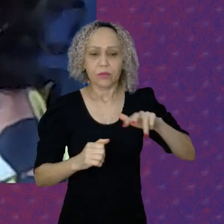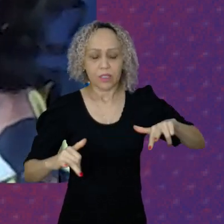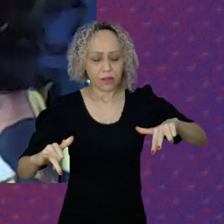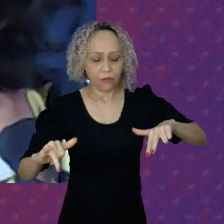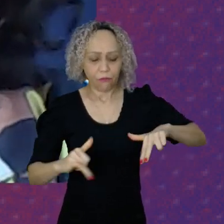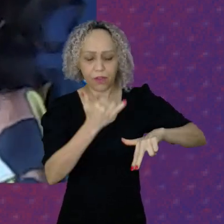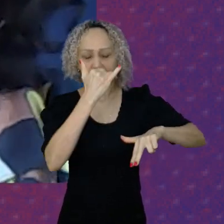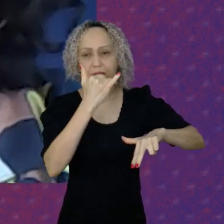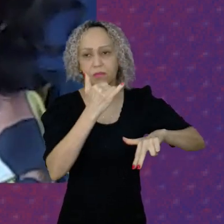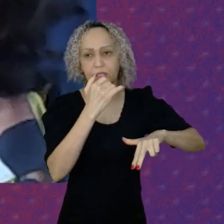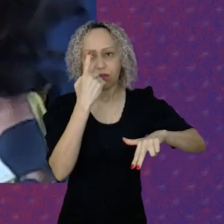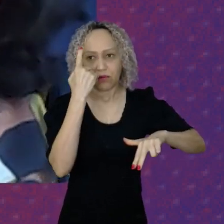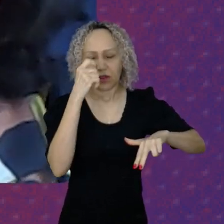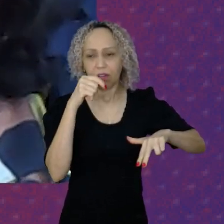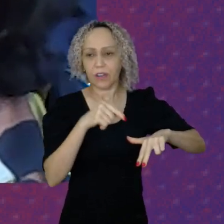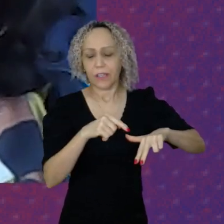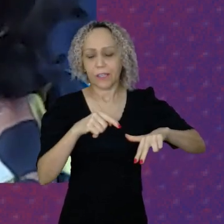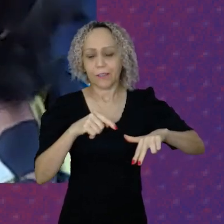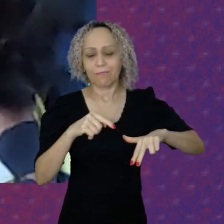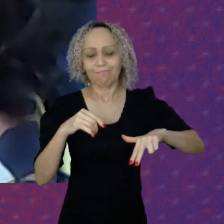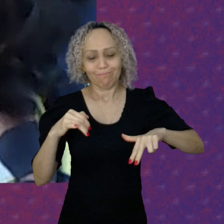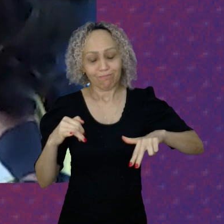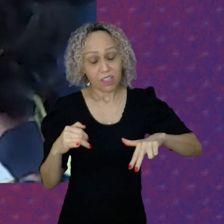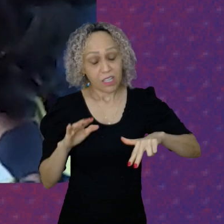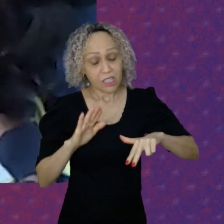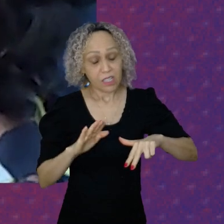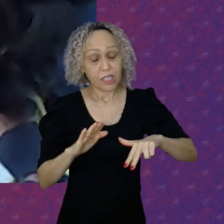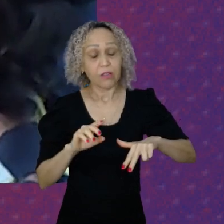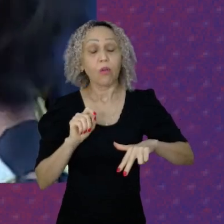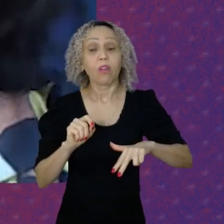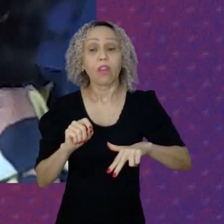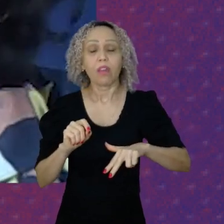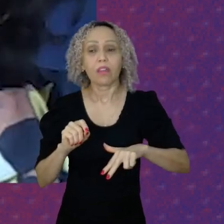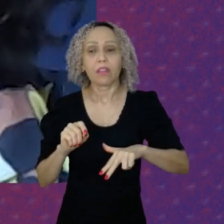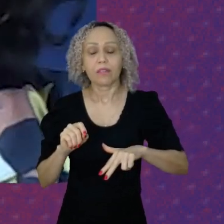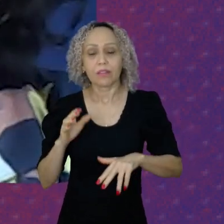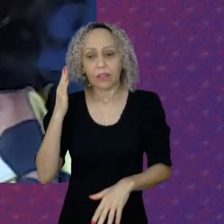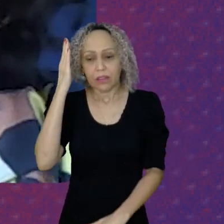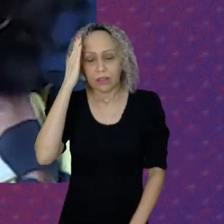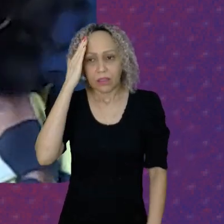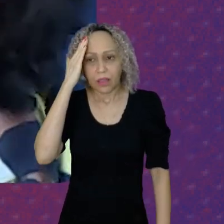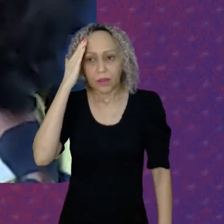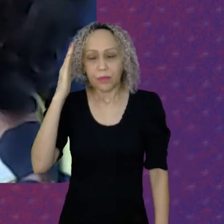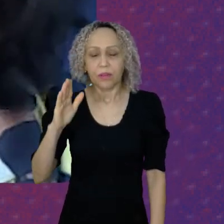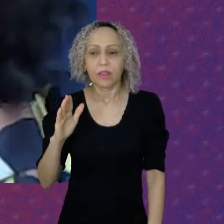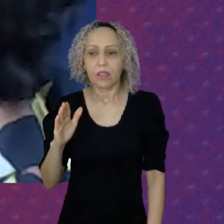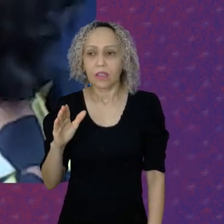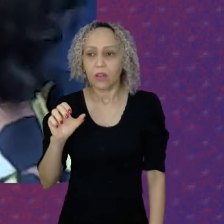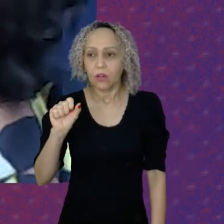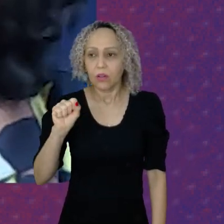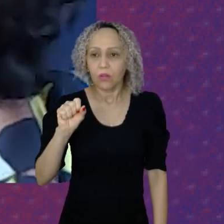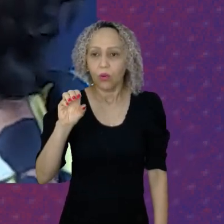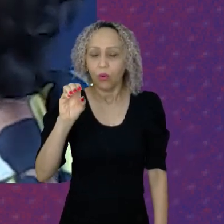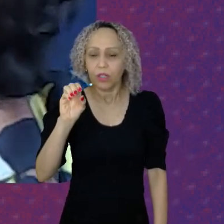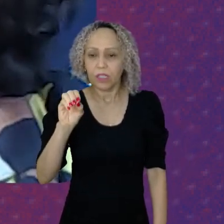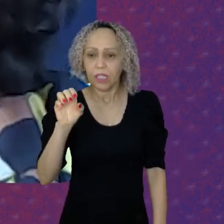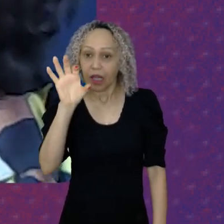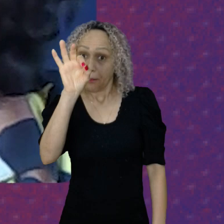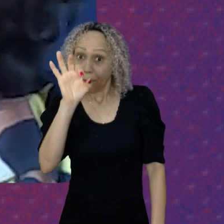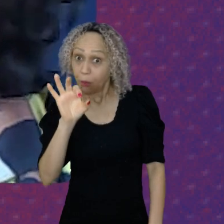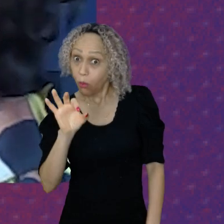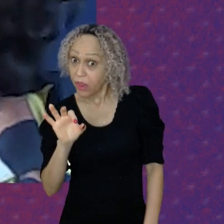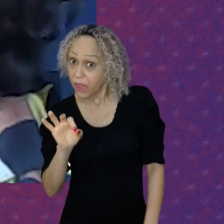que 8% da mão de obra para mulheres se destine